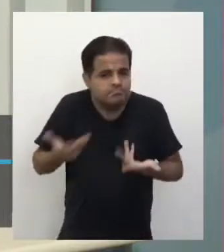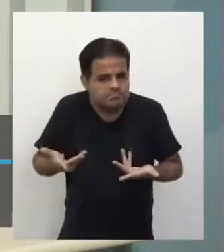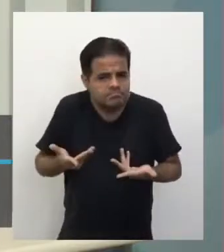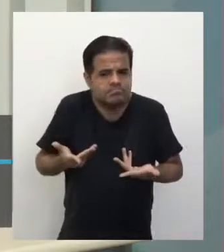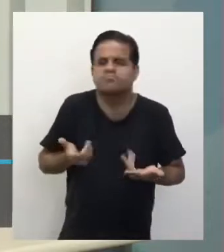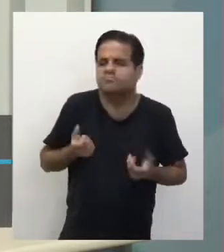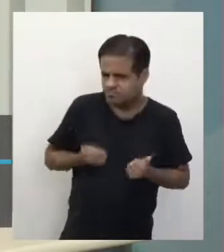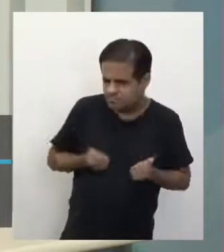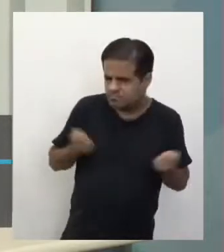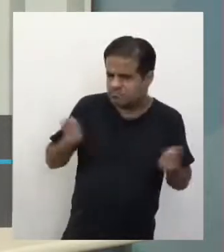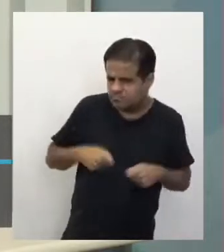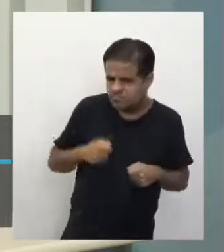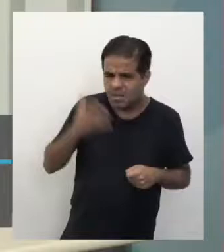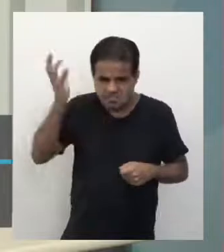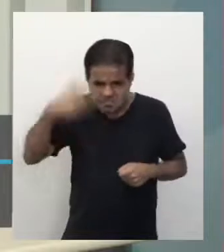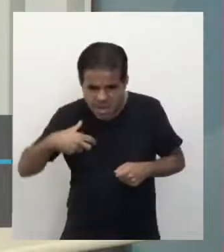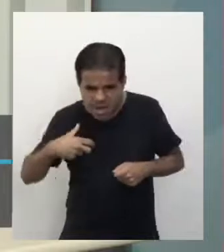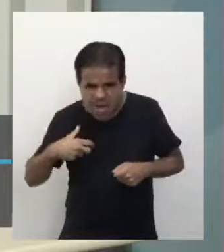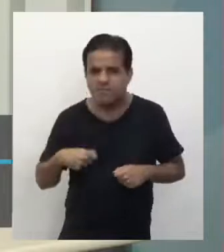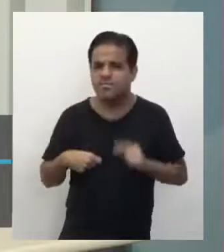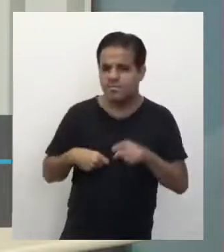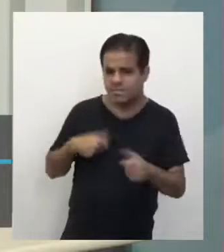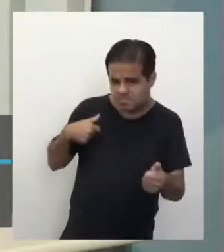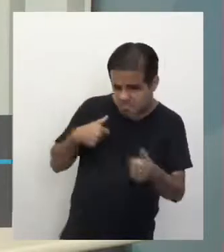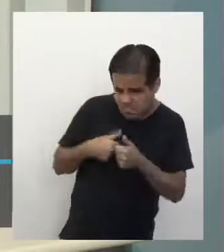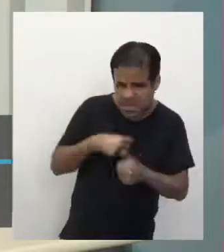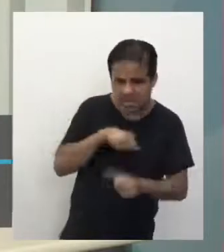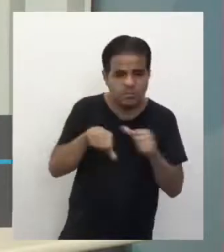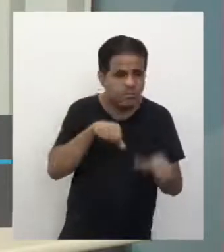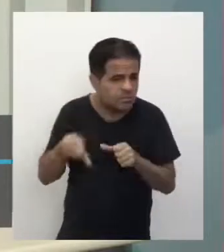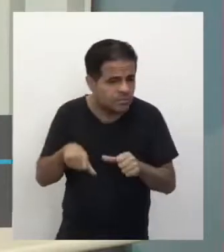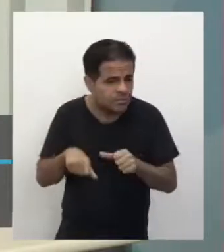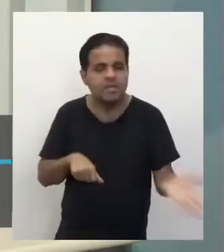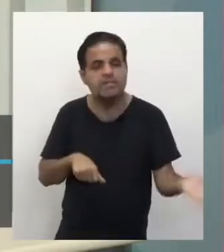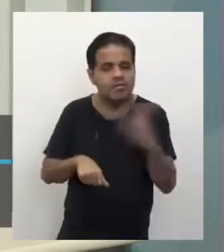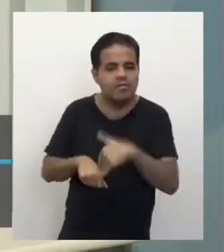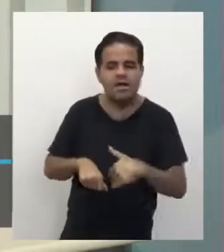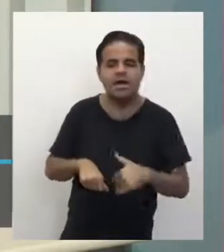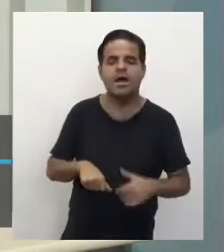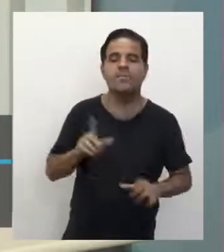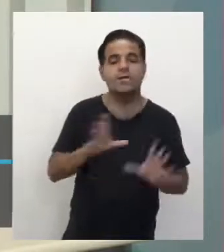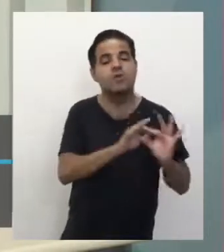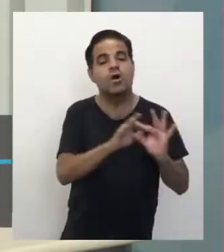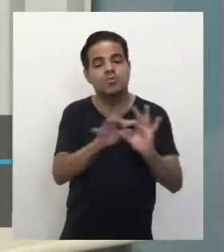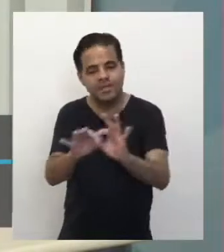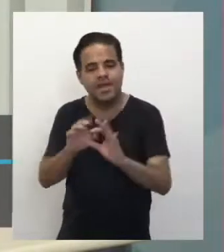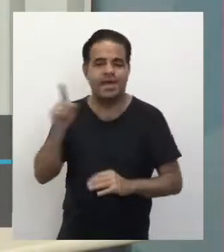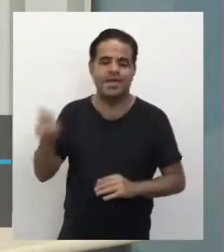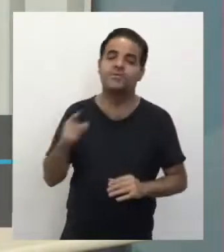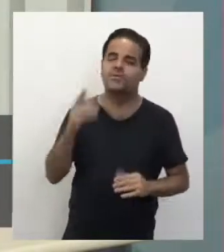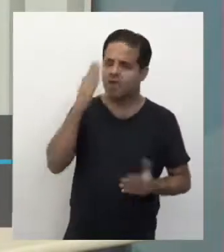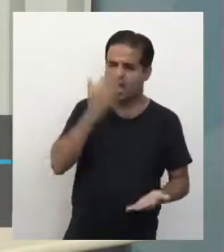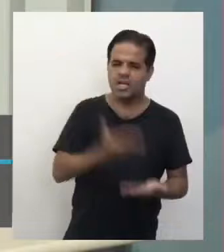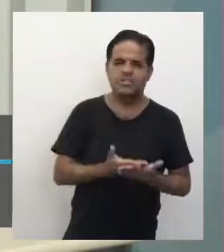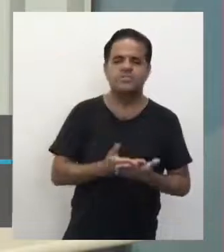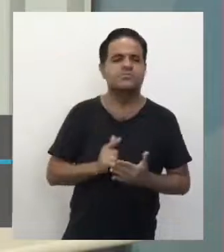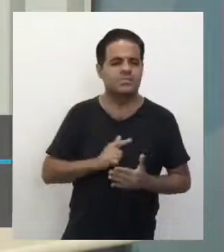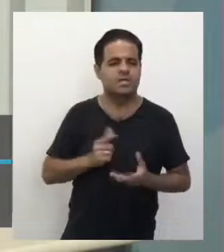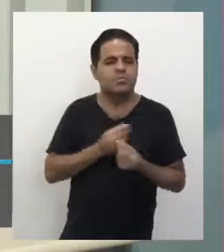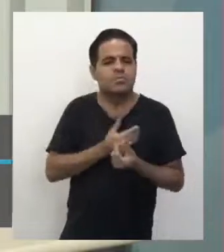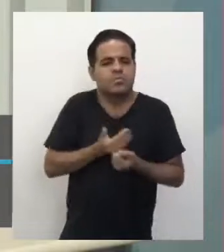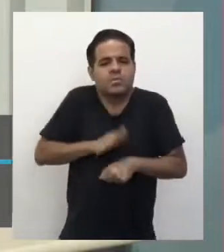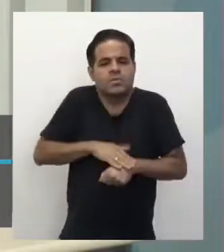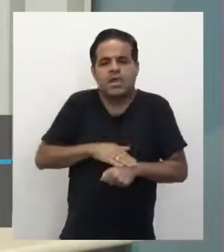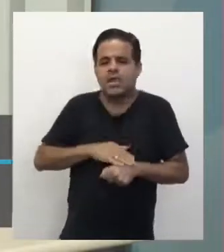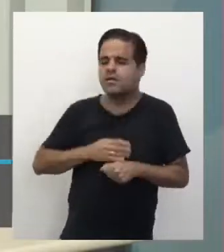longe você é bravo, mas aqui pertinho muda? Então, vamos lá, né? Então, esse contexto aí, eu acredito que eles tenham pego muito